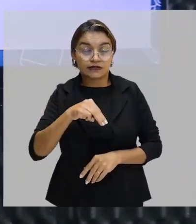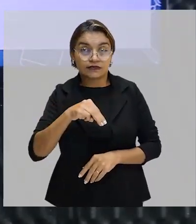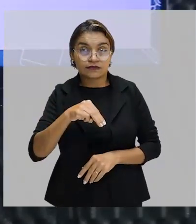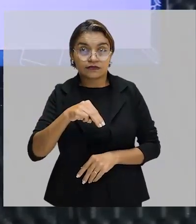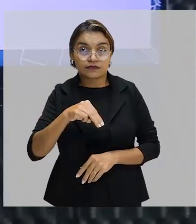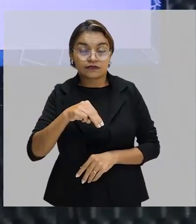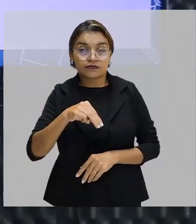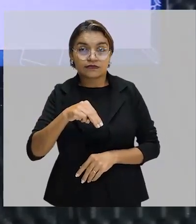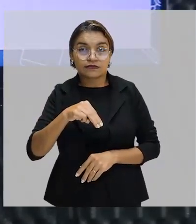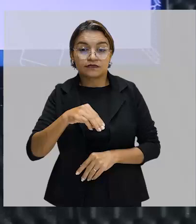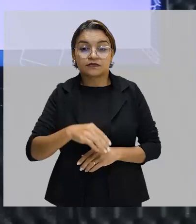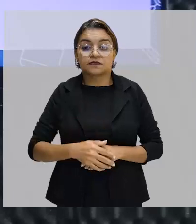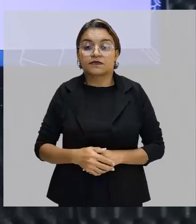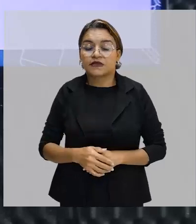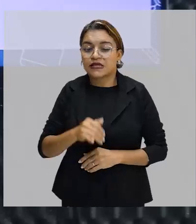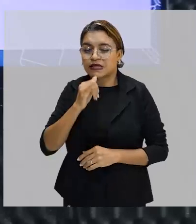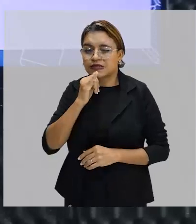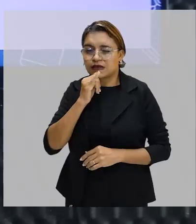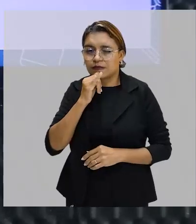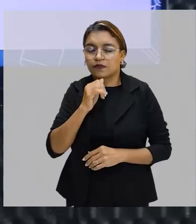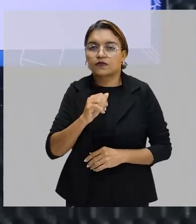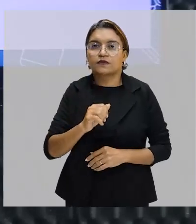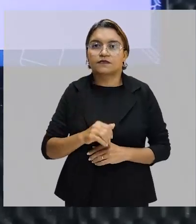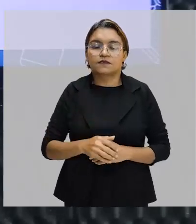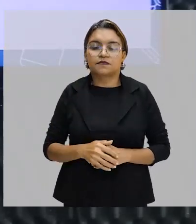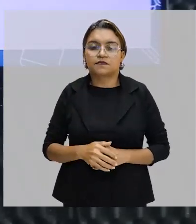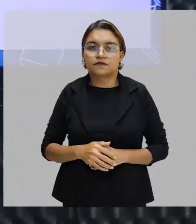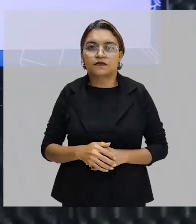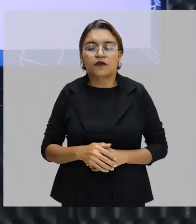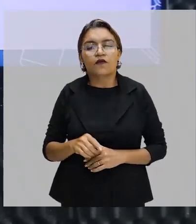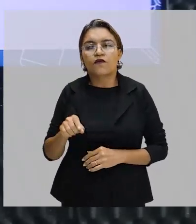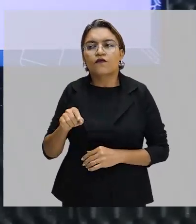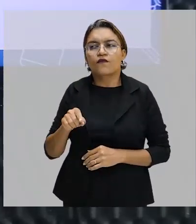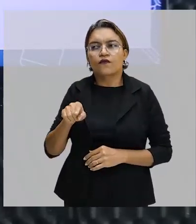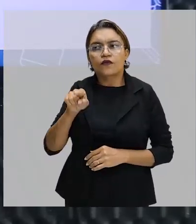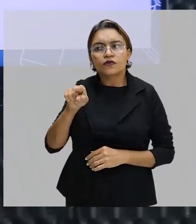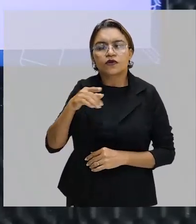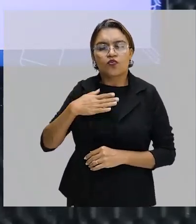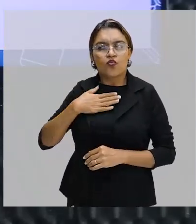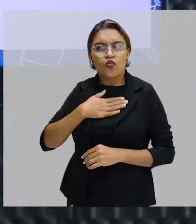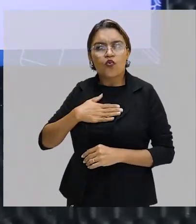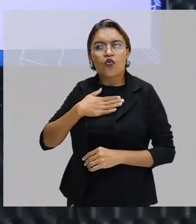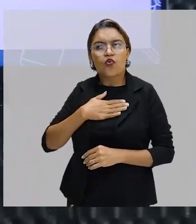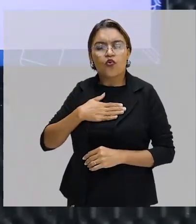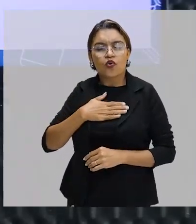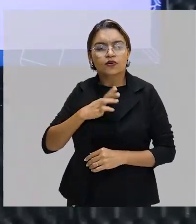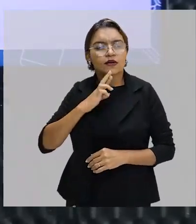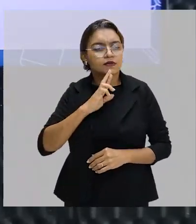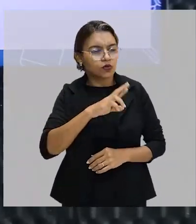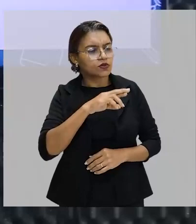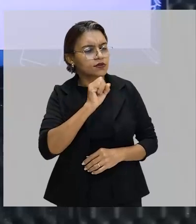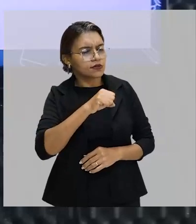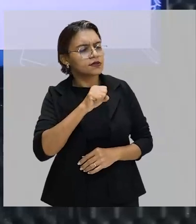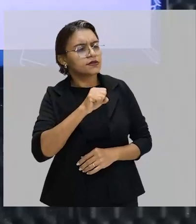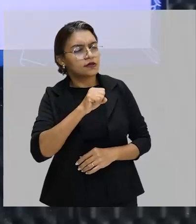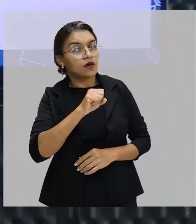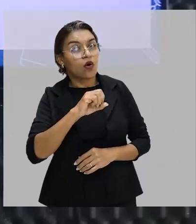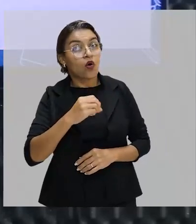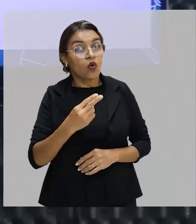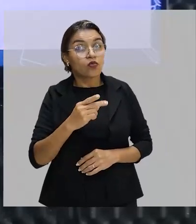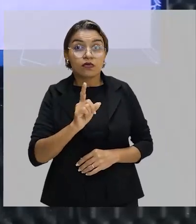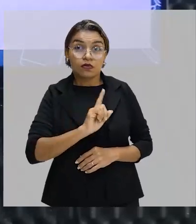de yes. Então, você pergunta para alguém, você gosta de alguma coisa? Aí você responde sim ou você